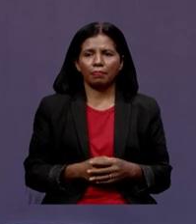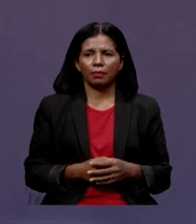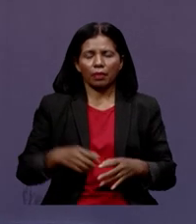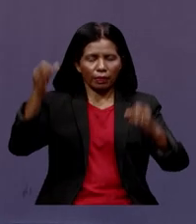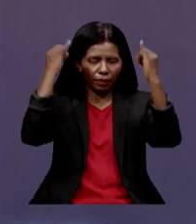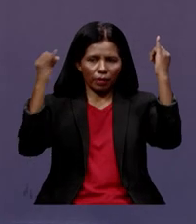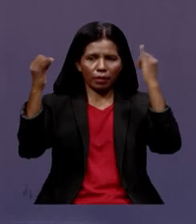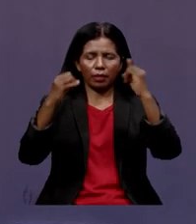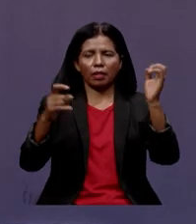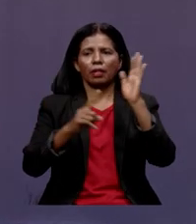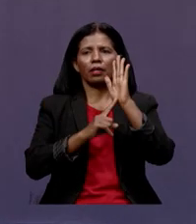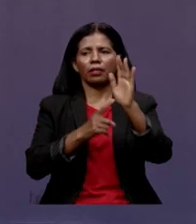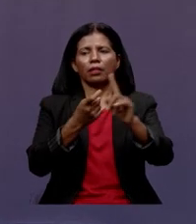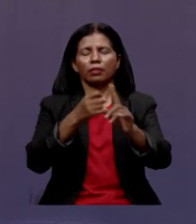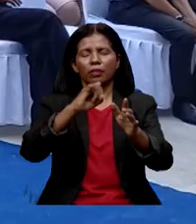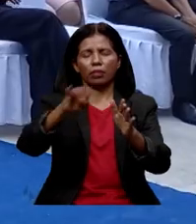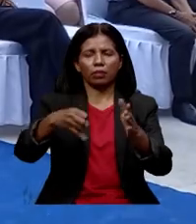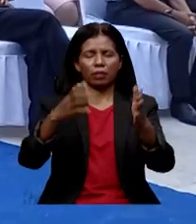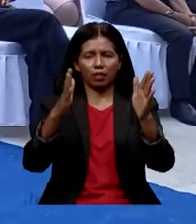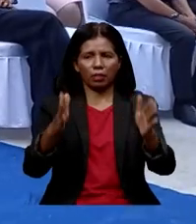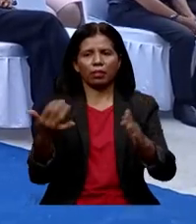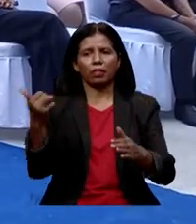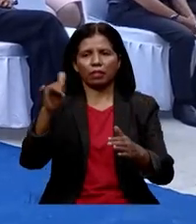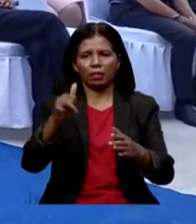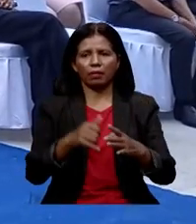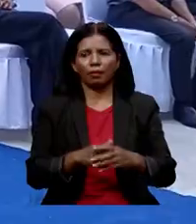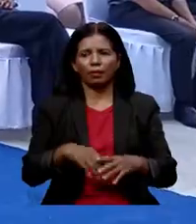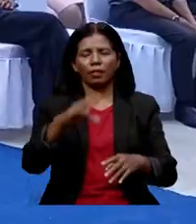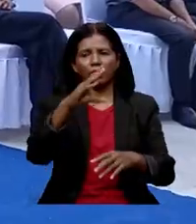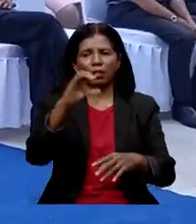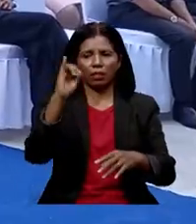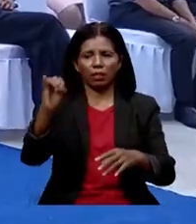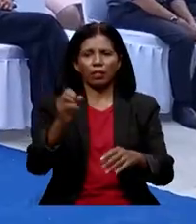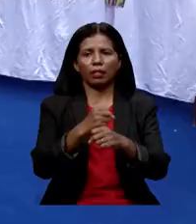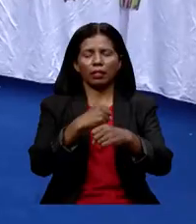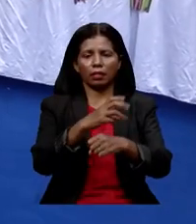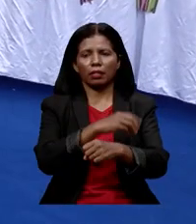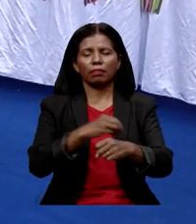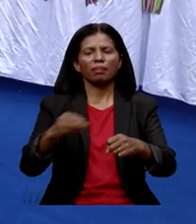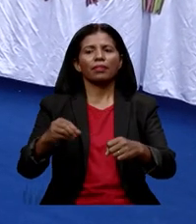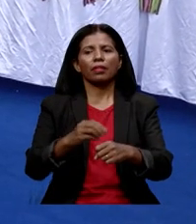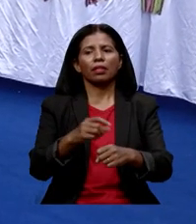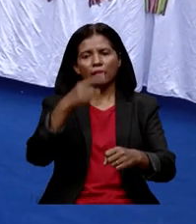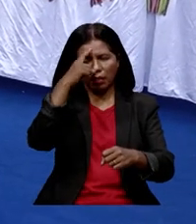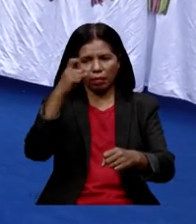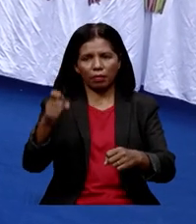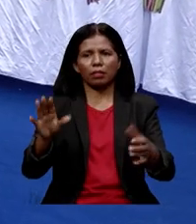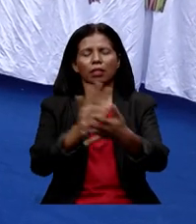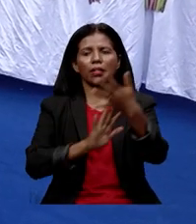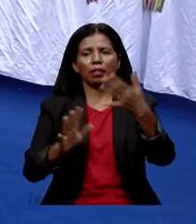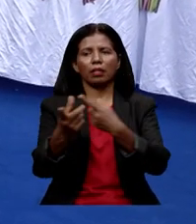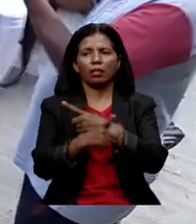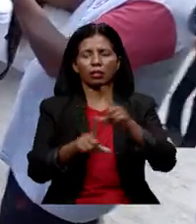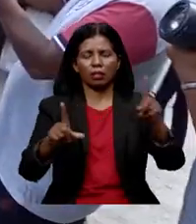informação ainda fogo se jornalista ser. Conselho de Imprensa organiza atividade de feira, fotojornalismo refere, também a tocar mora lorong liberdade